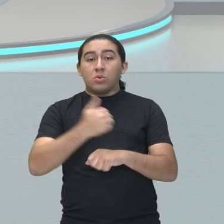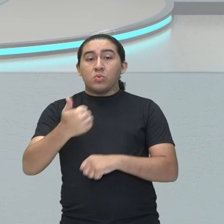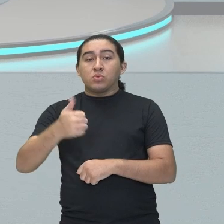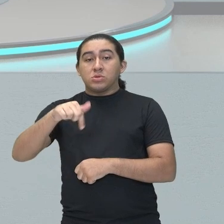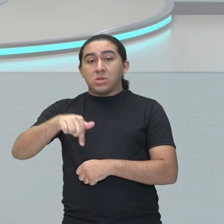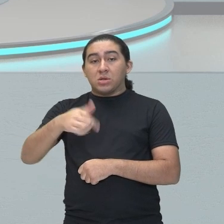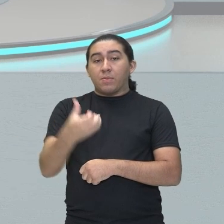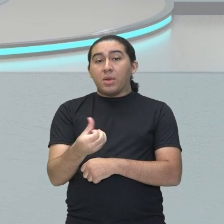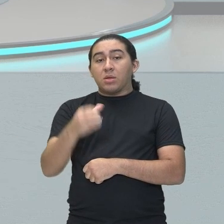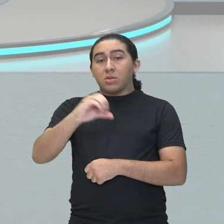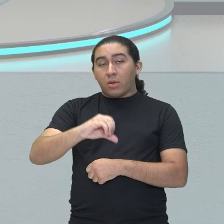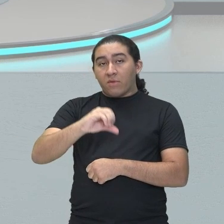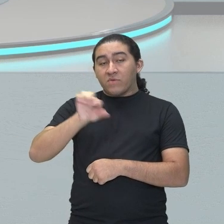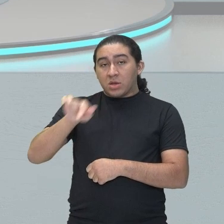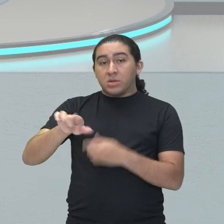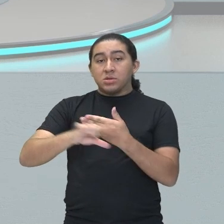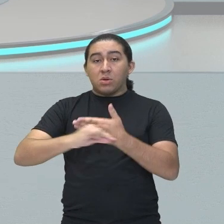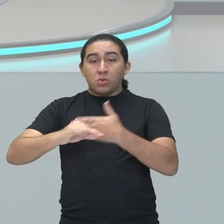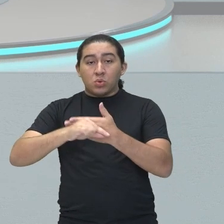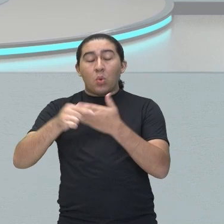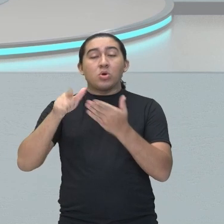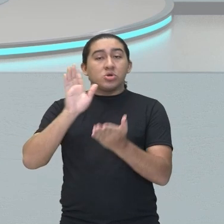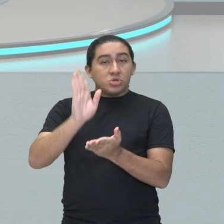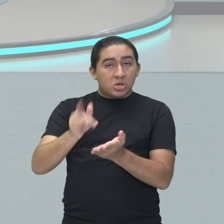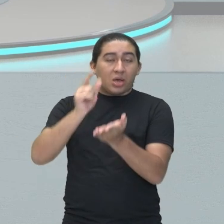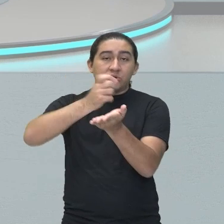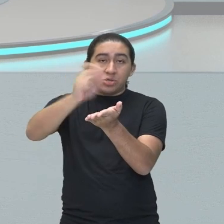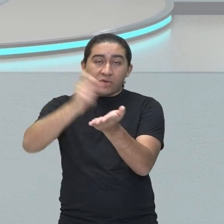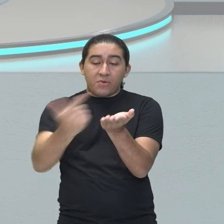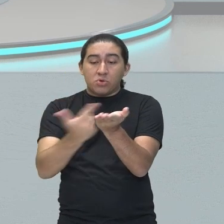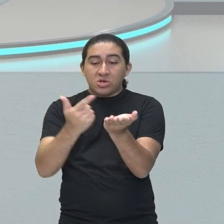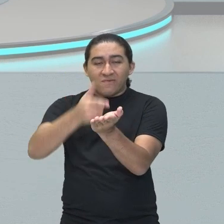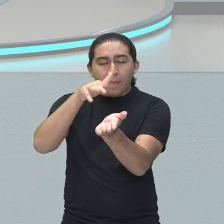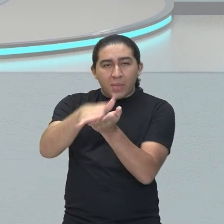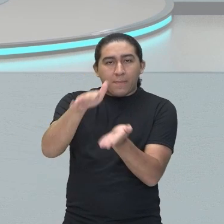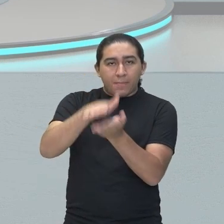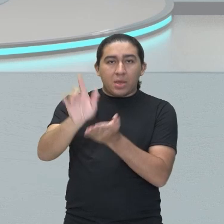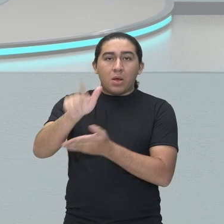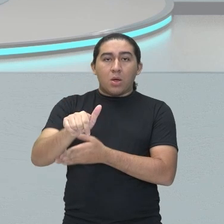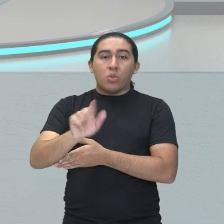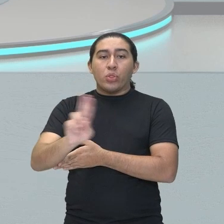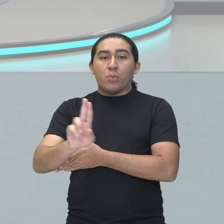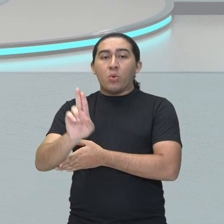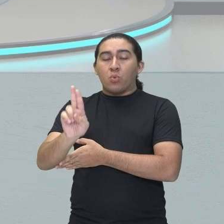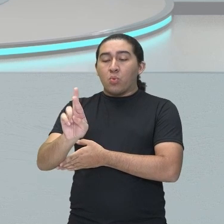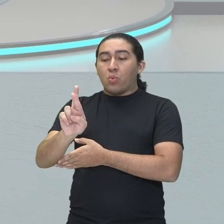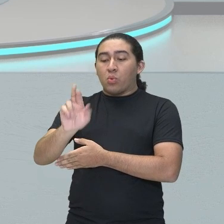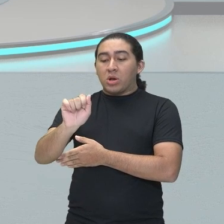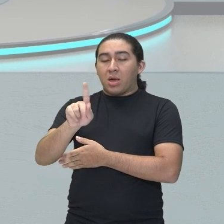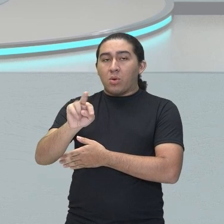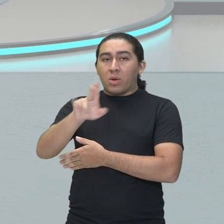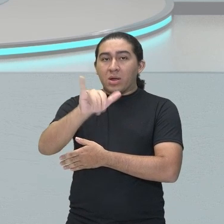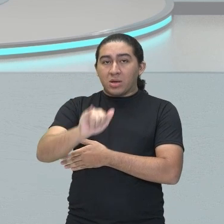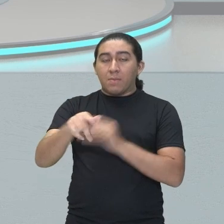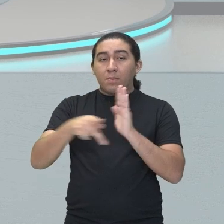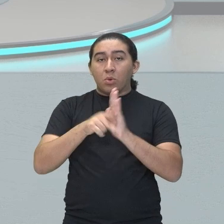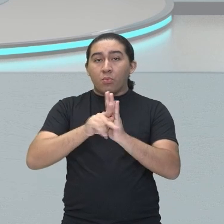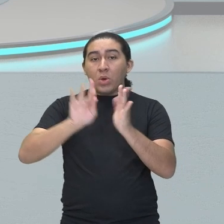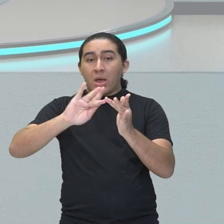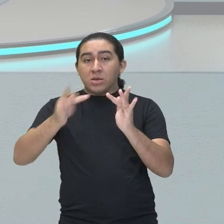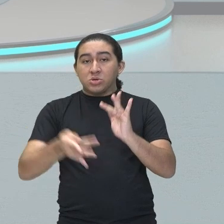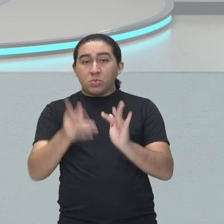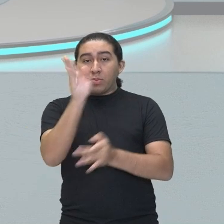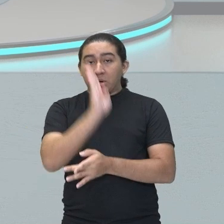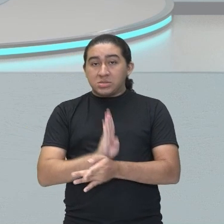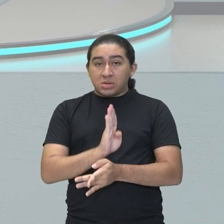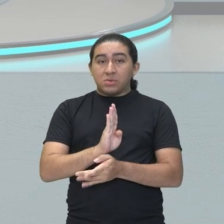1769, Basílio da Gama publicou o poema épico O Uruguai, uma obra-prima do arcadismo brasileiro,